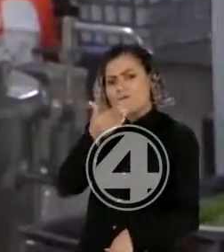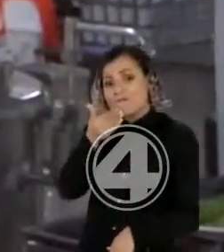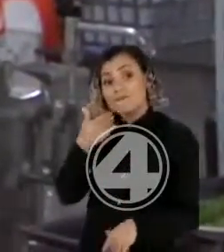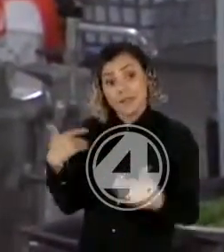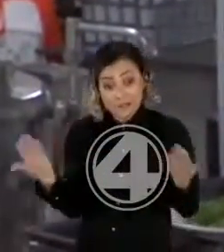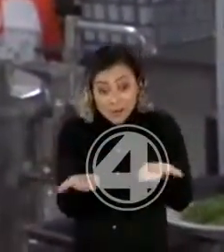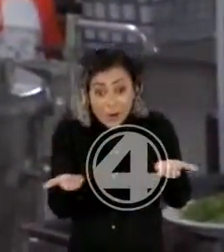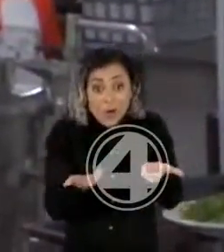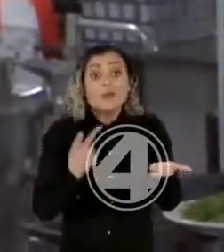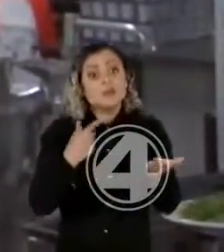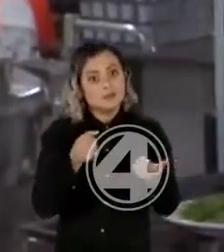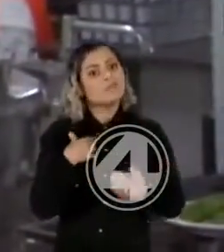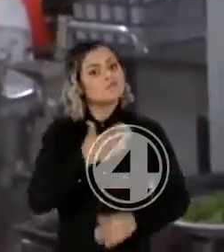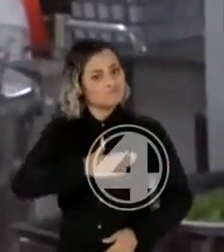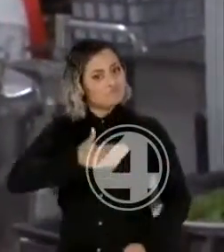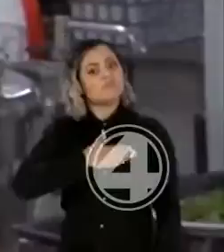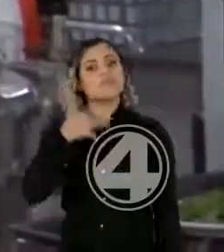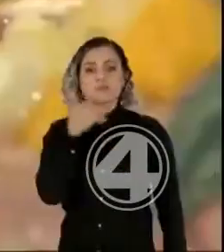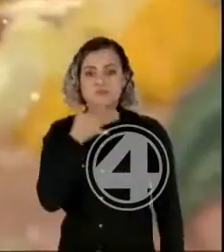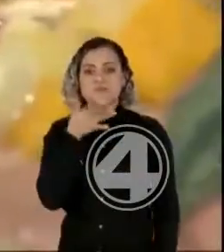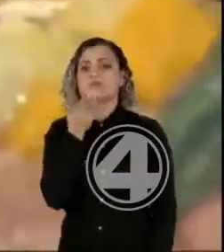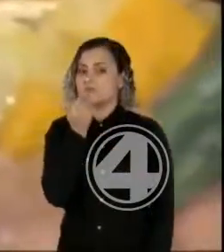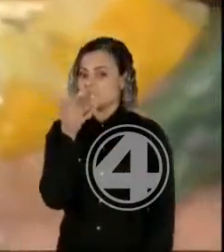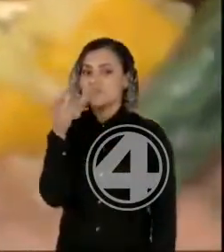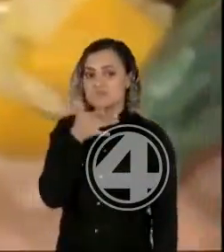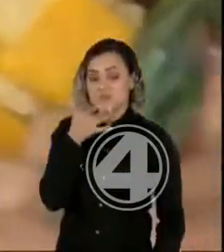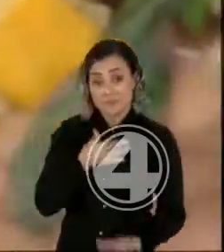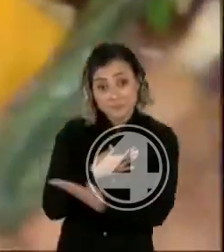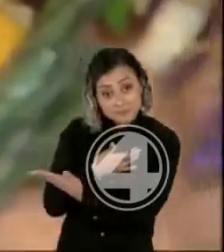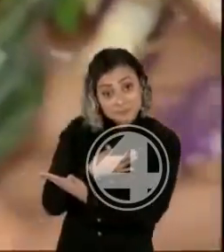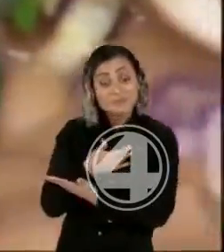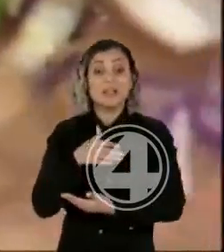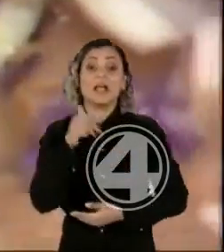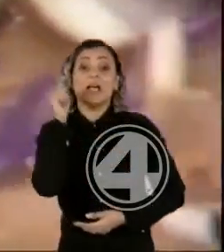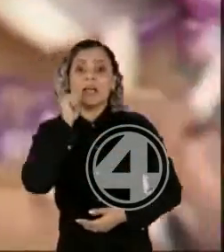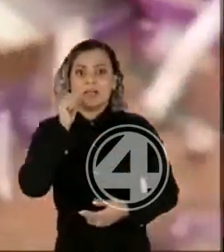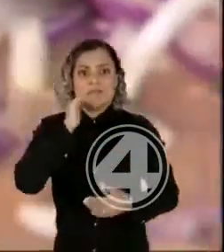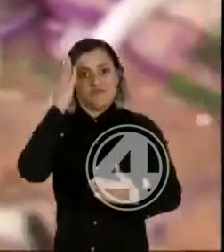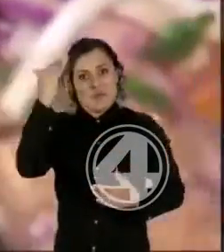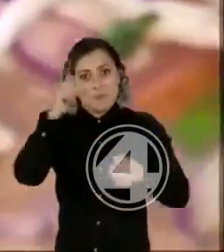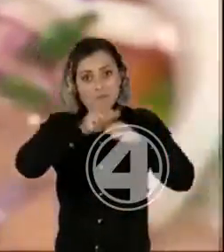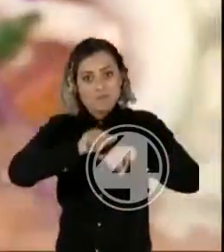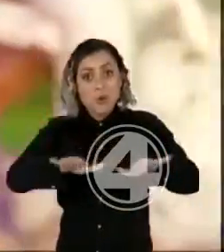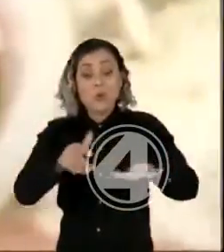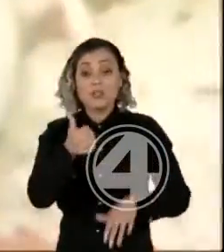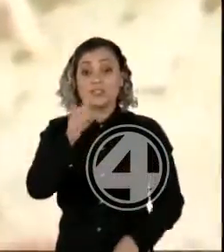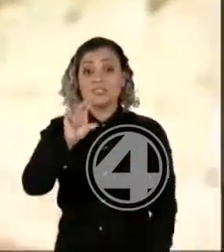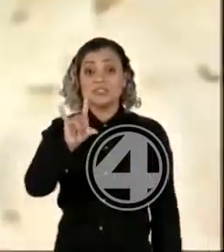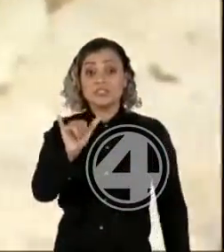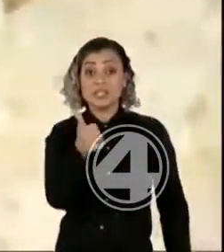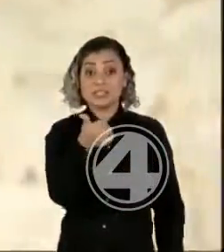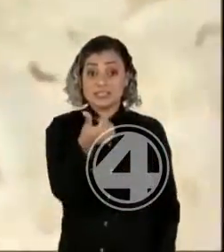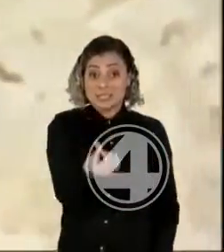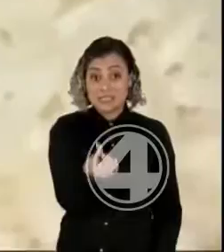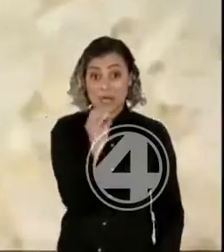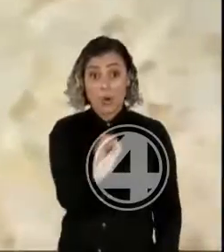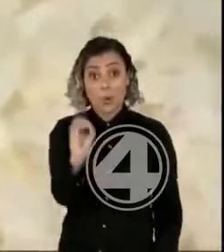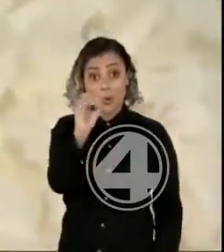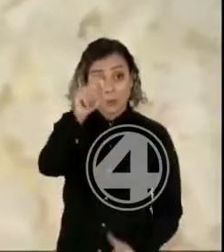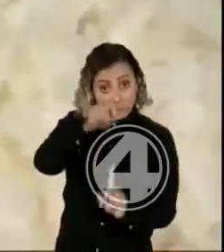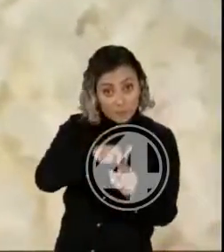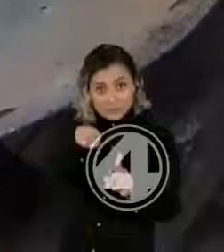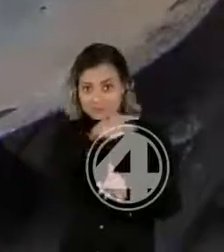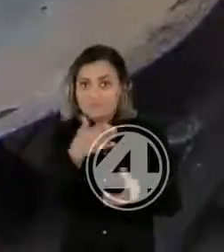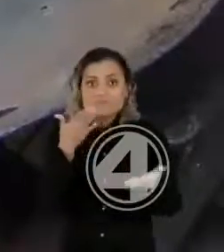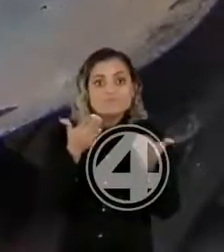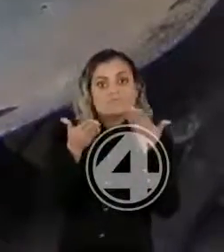aí. Acredito que o pessoal vai gostar bastante também, os clientes. O prato assinado pela Morena estará disponível no dia 16 de outubro para quem quiser